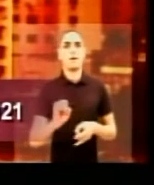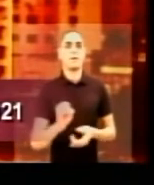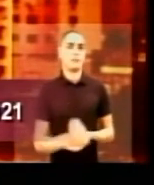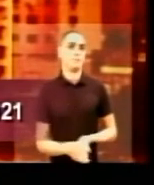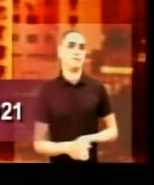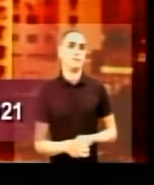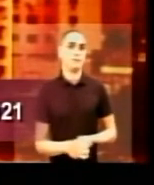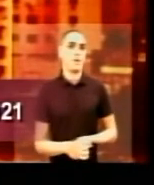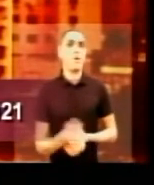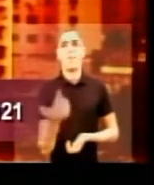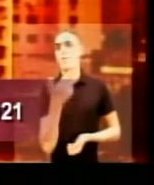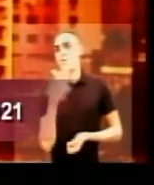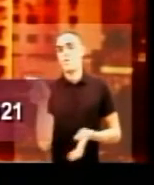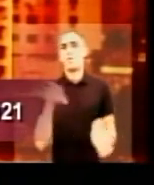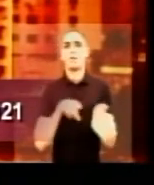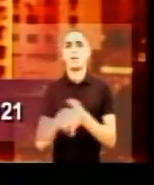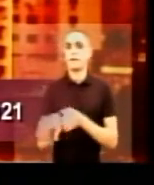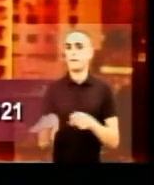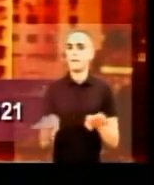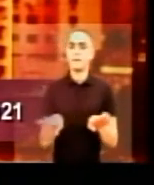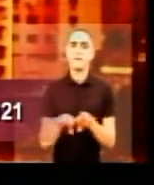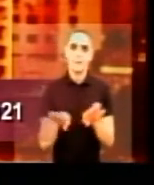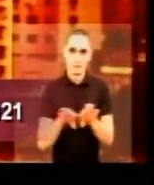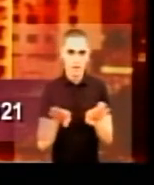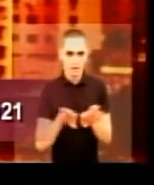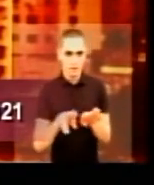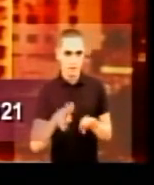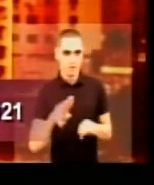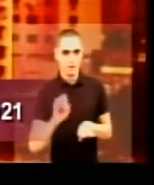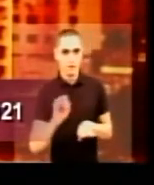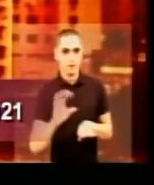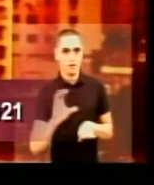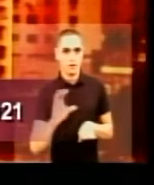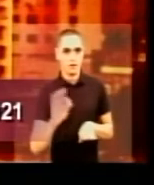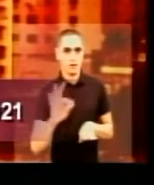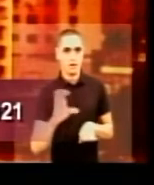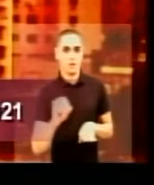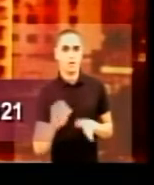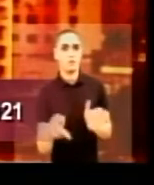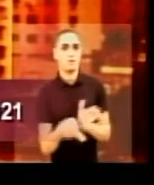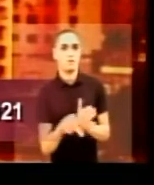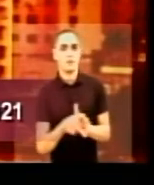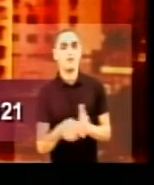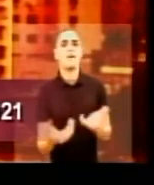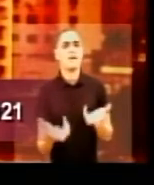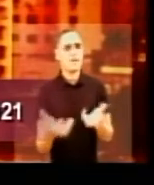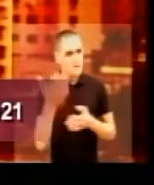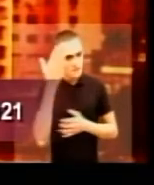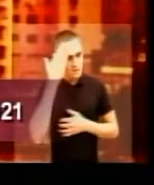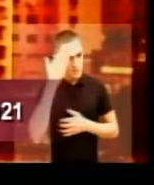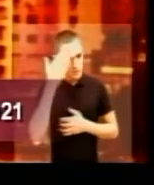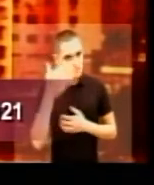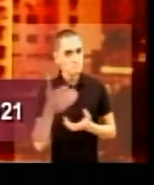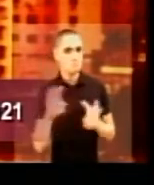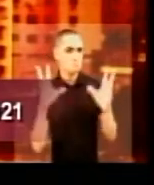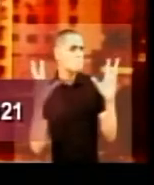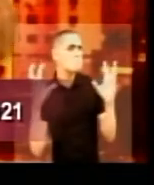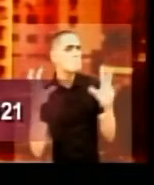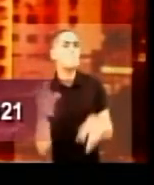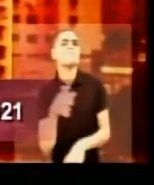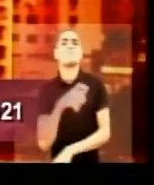A gente tem uma outra pergunta também do Vitor, que ele quer saber da vacinação. Ontem nós fizemos a